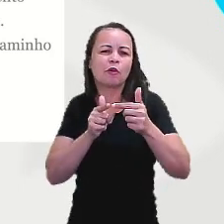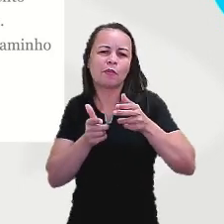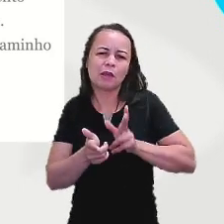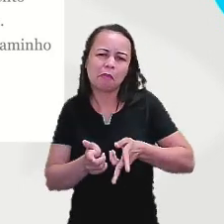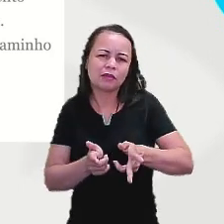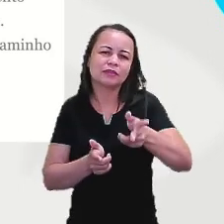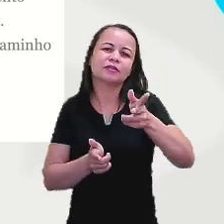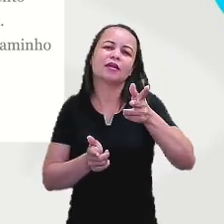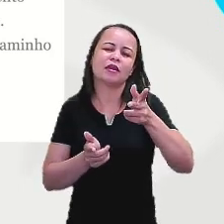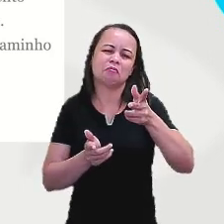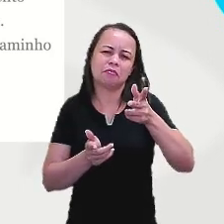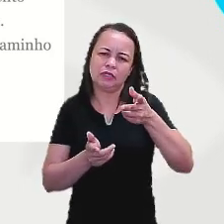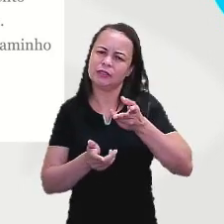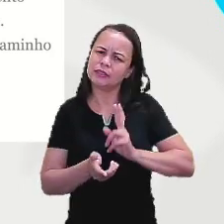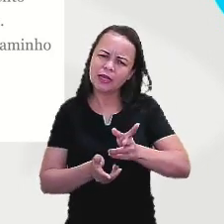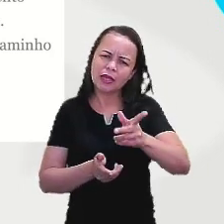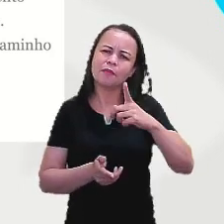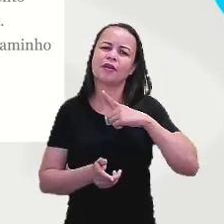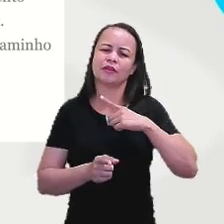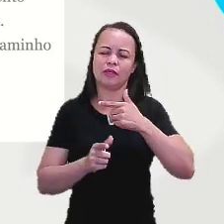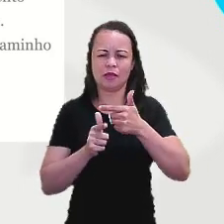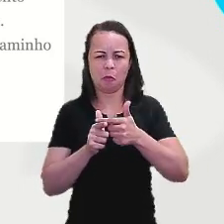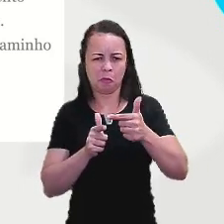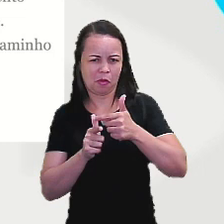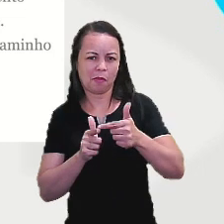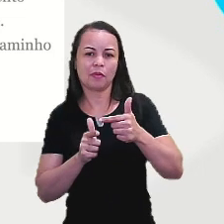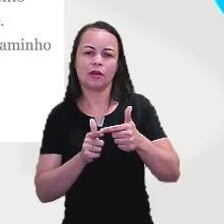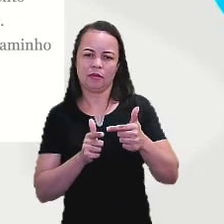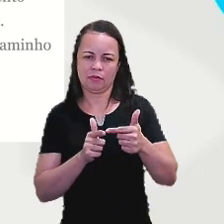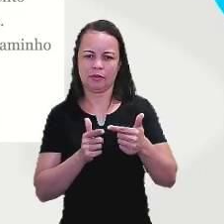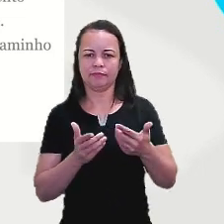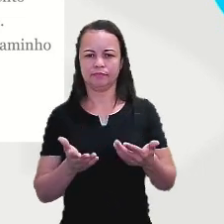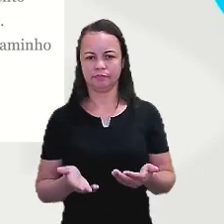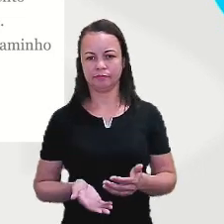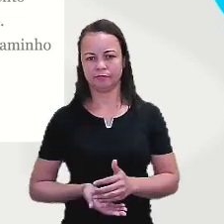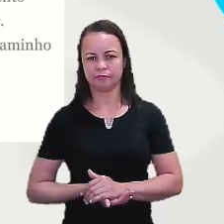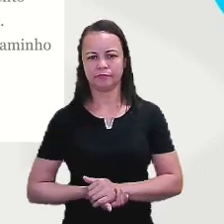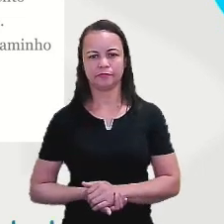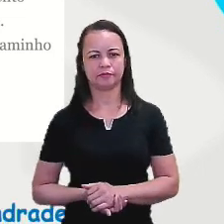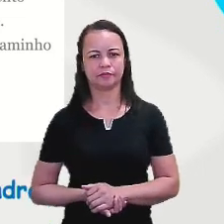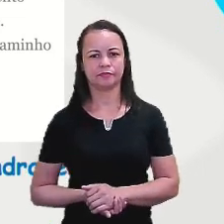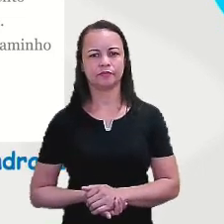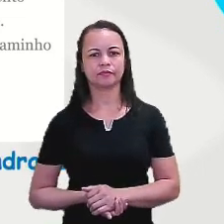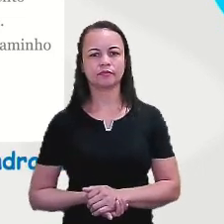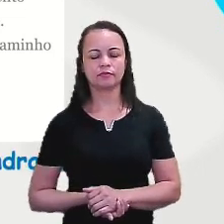uma pedra no meio do caminho. No meio do caminho tinha uma pedra.